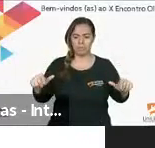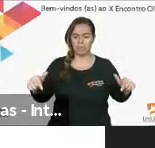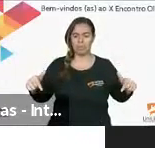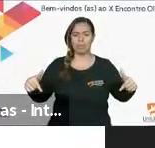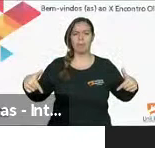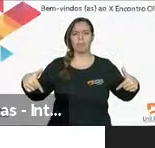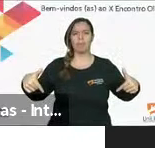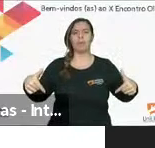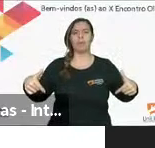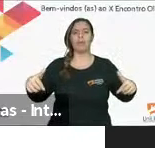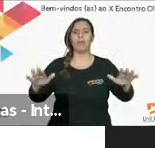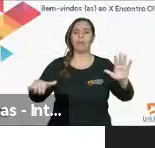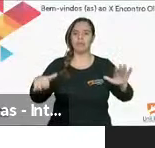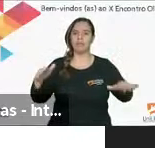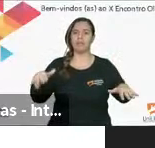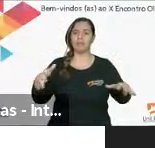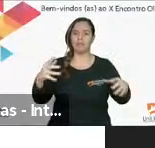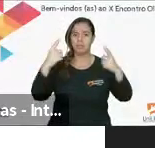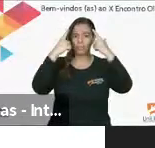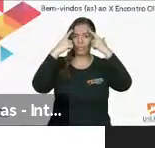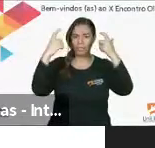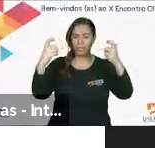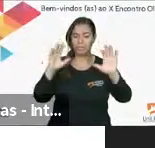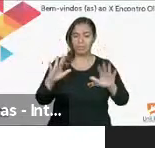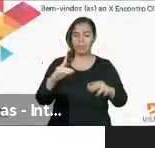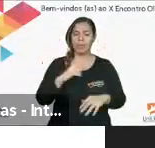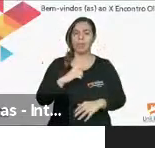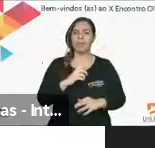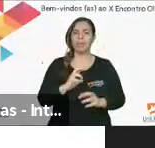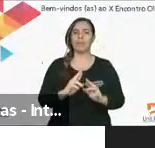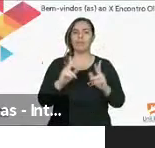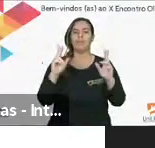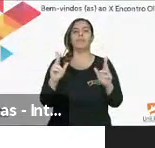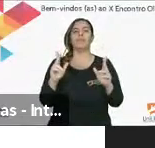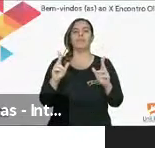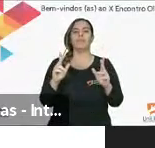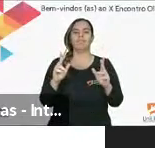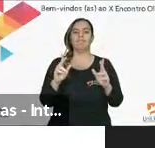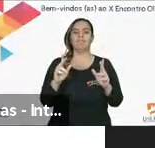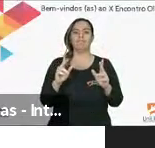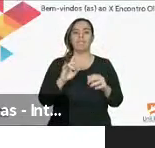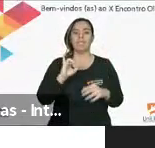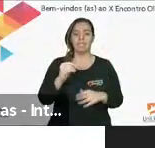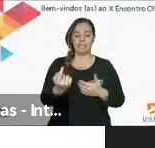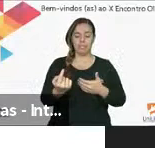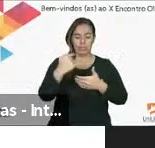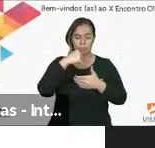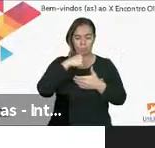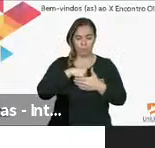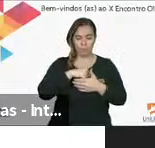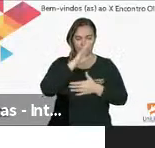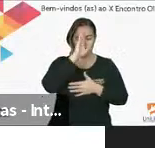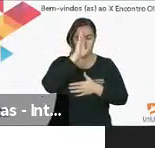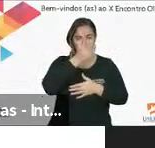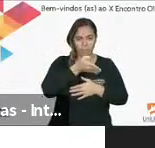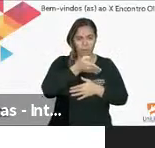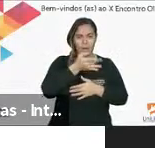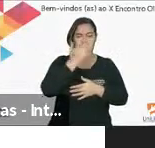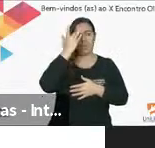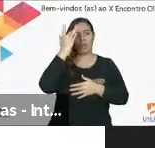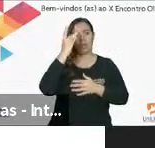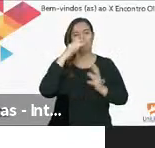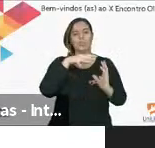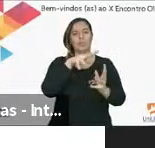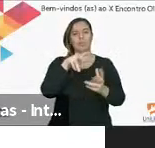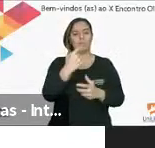até atrocidade. Mas tem uma diferença. Quem está na objetividade sem parênteses e acha que o mundo real